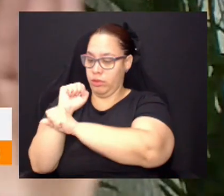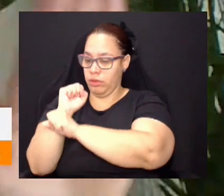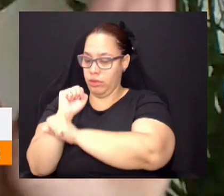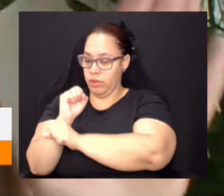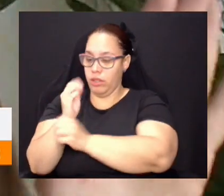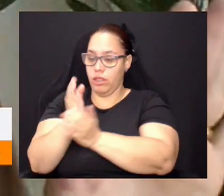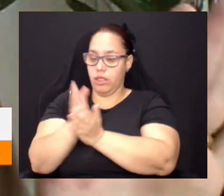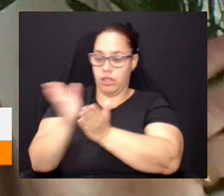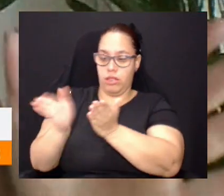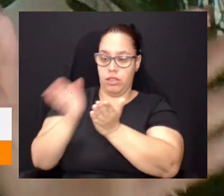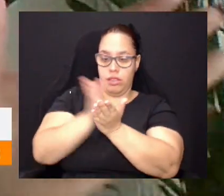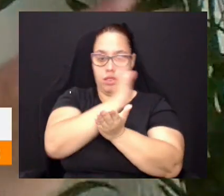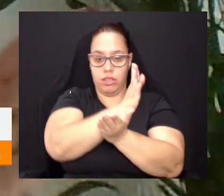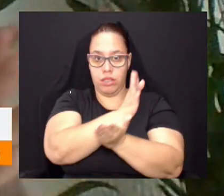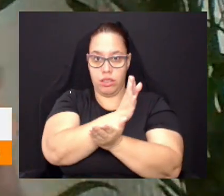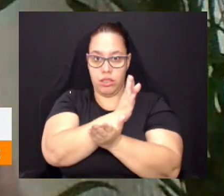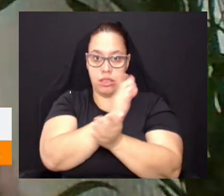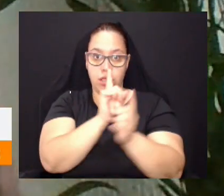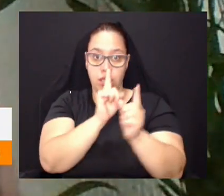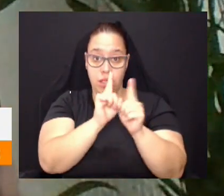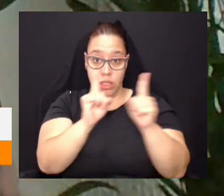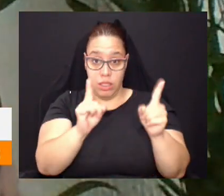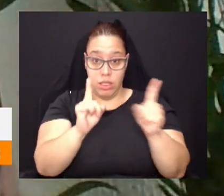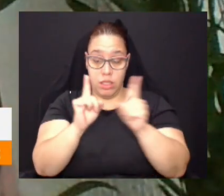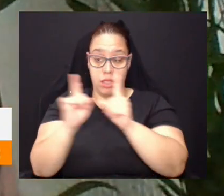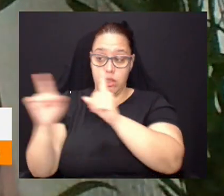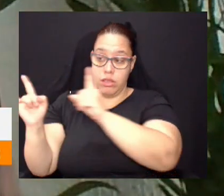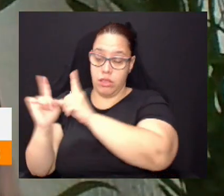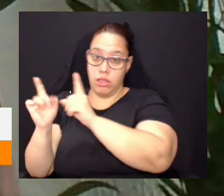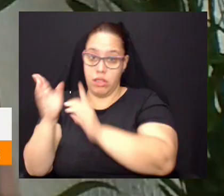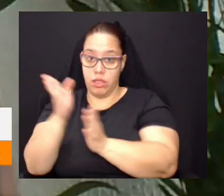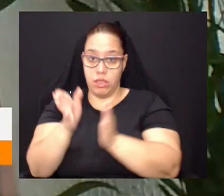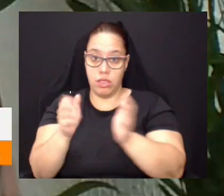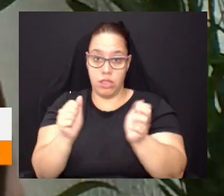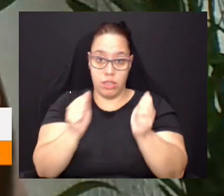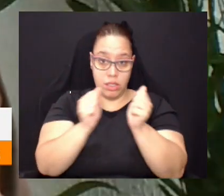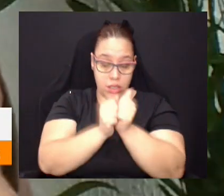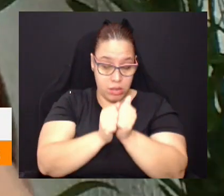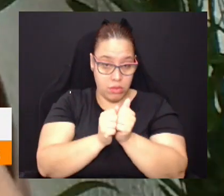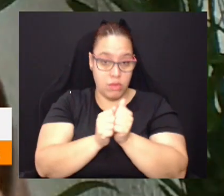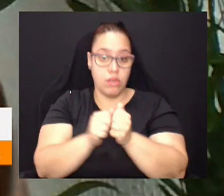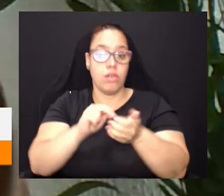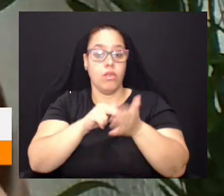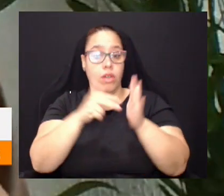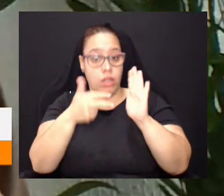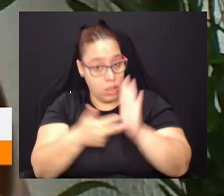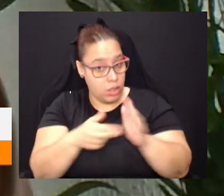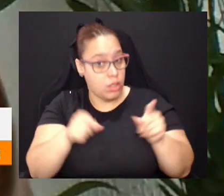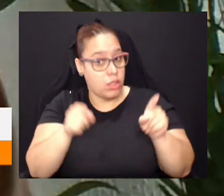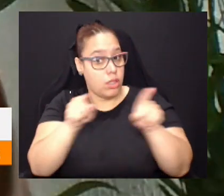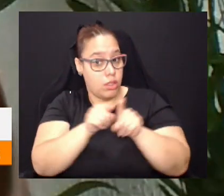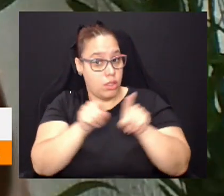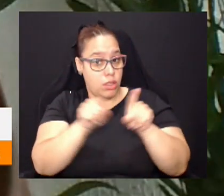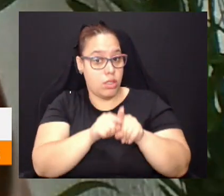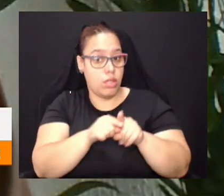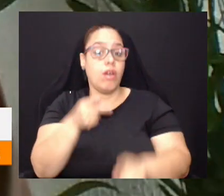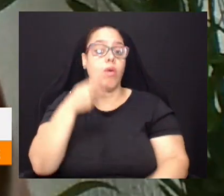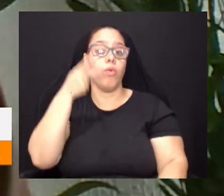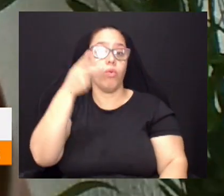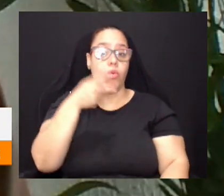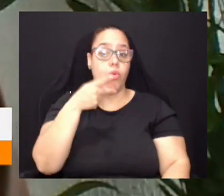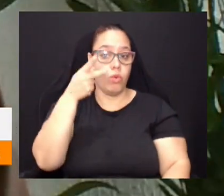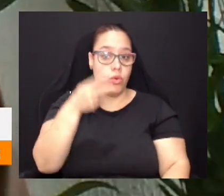separados, espaços separados e espaços juntos que fazem sentido. Então, ao falar, quando eu estou